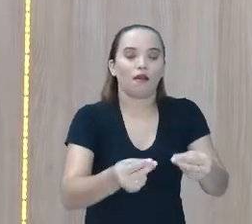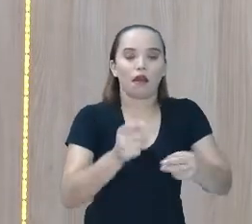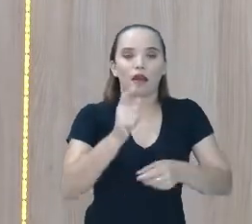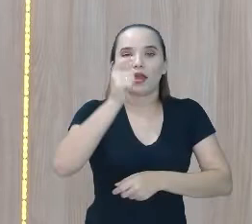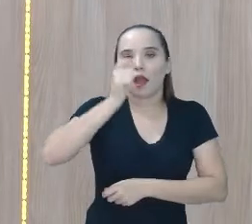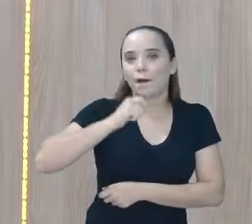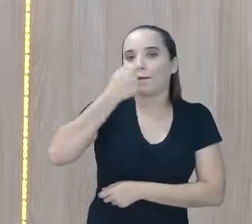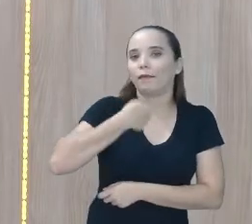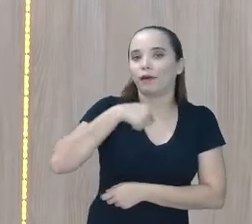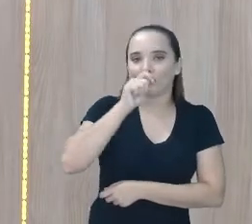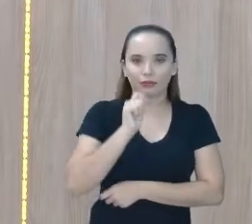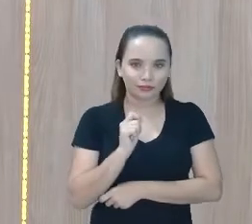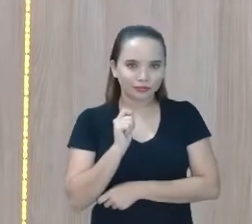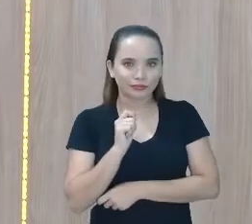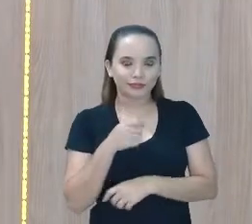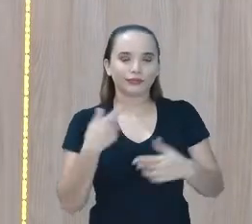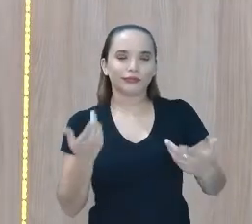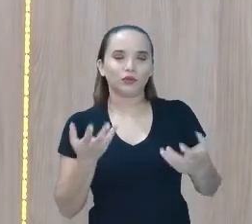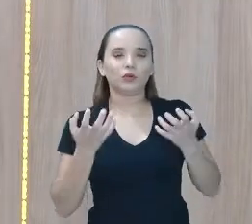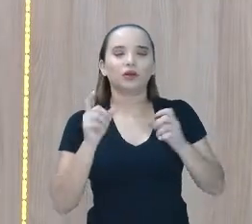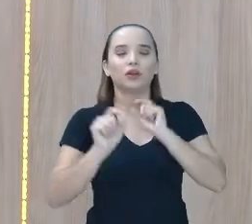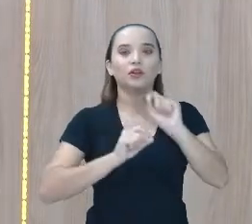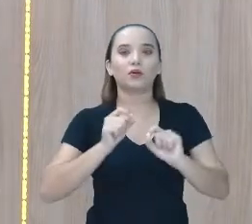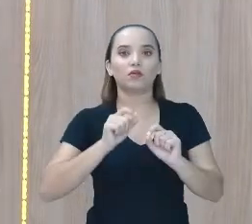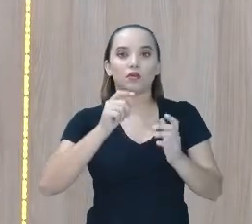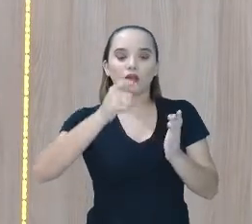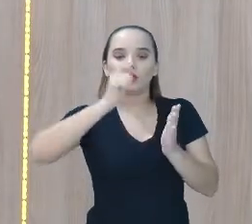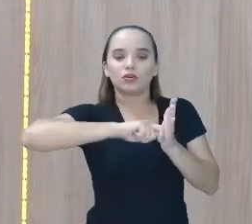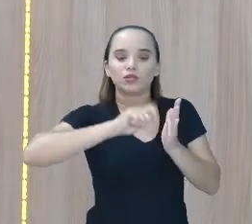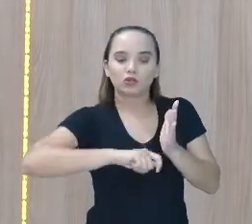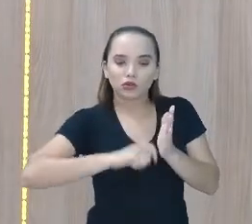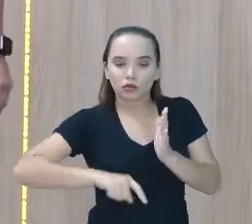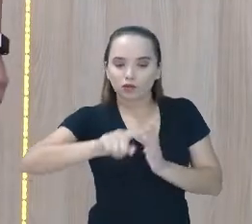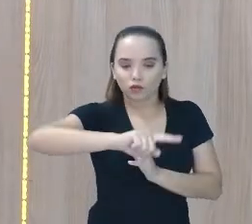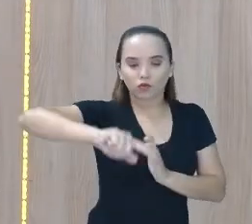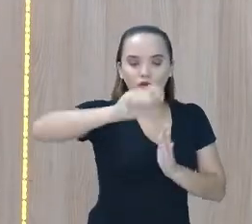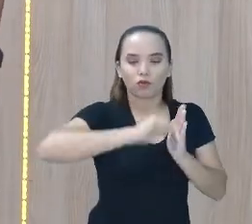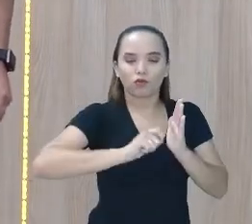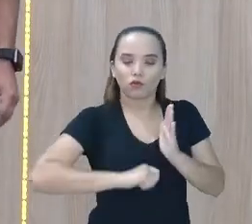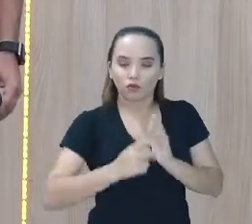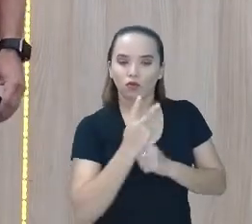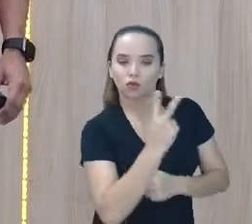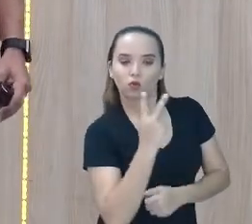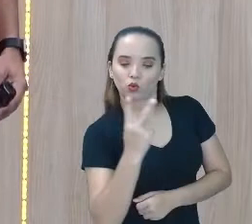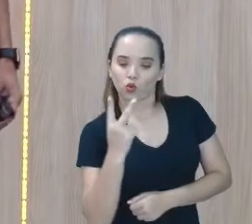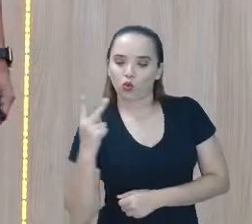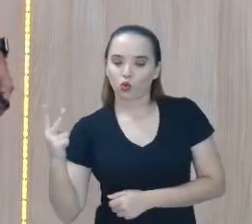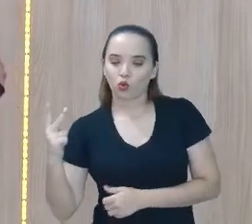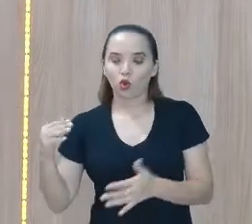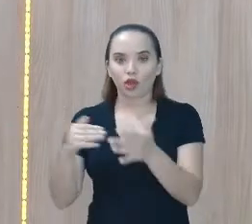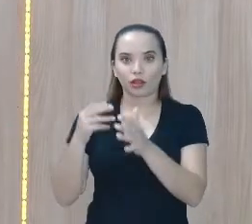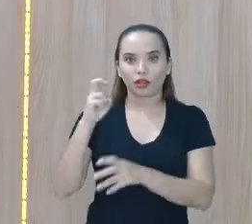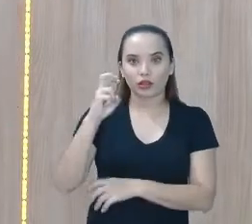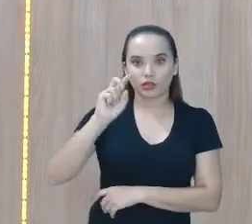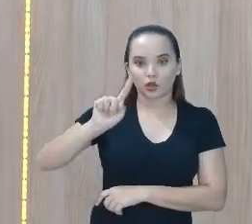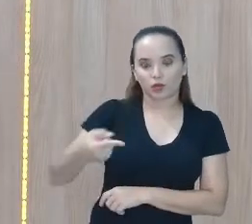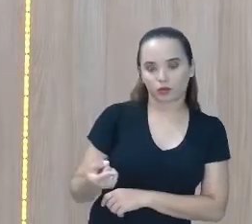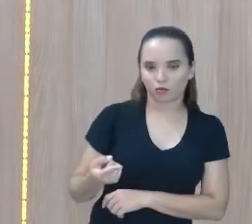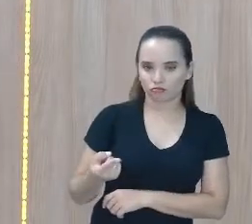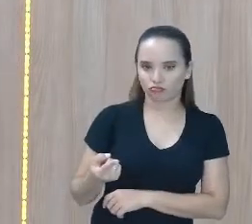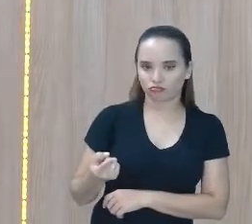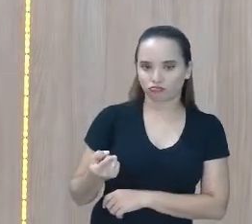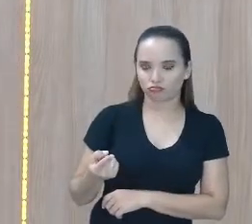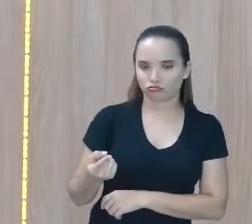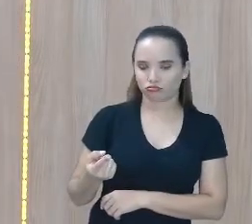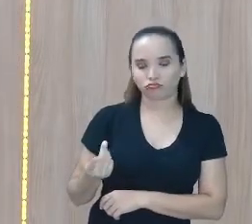escreva os números de 2 em 2 até 5.000. Nossa. E